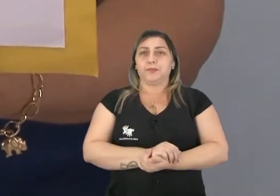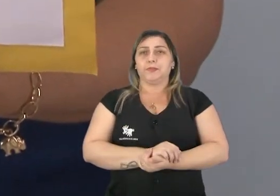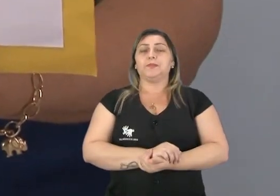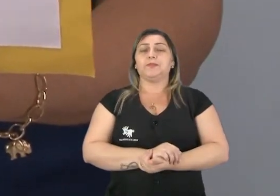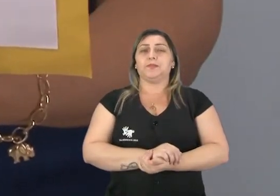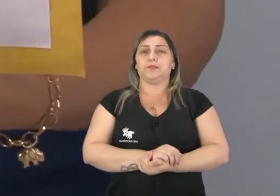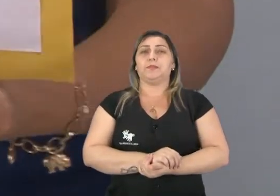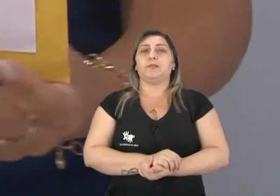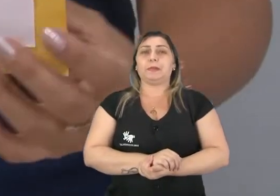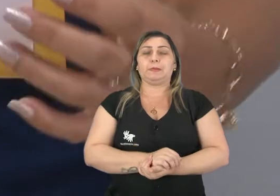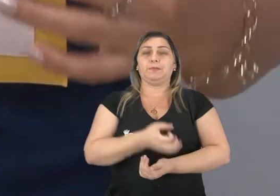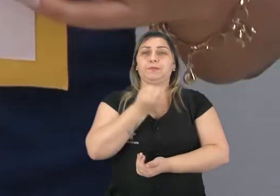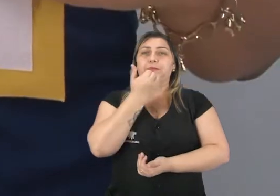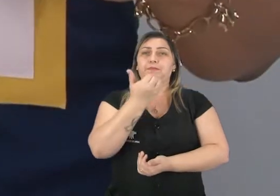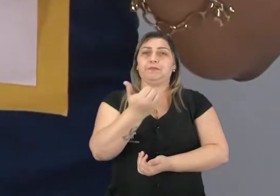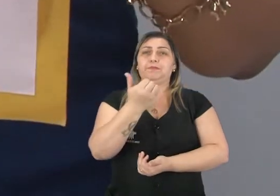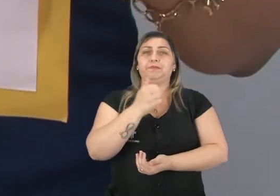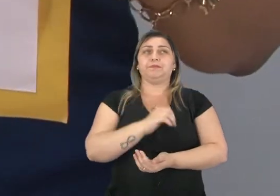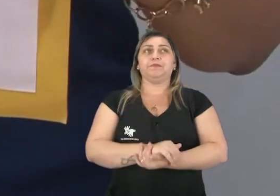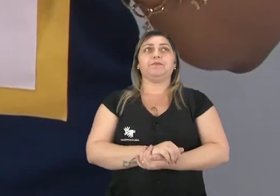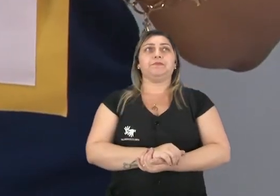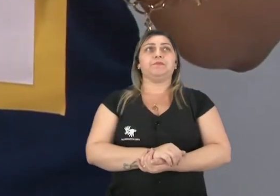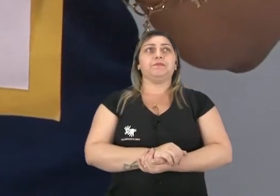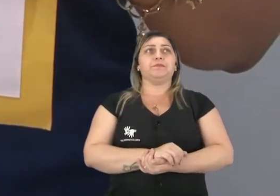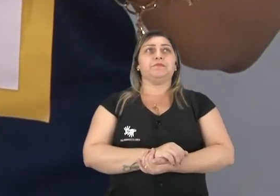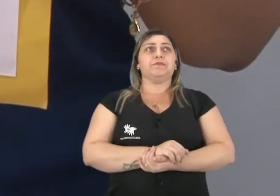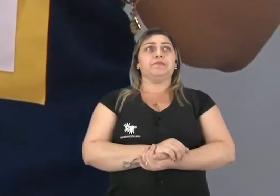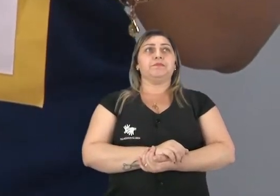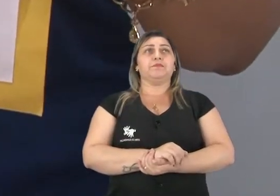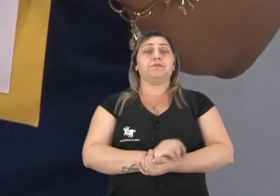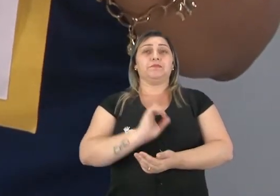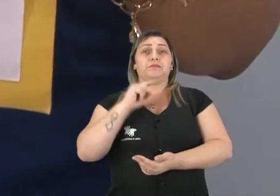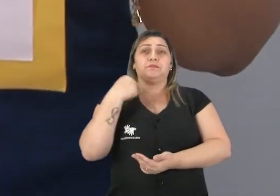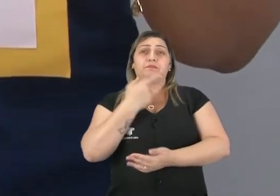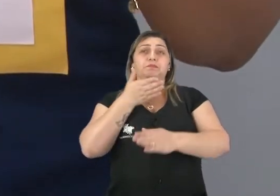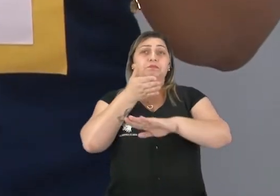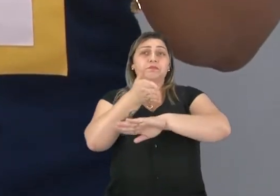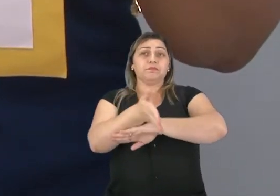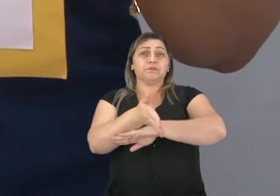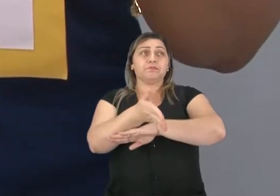supermercados. Muito bem, certo? Onde nós